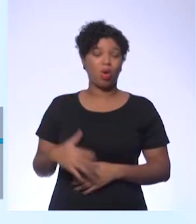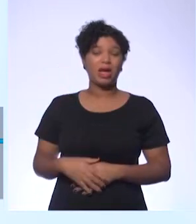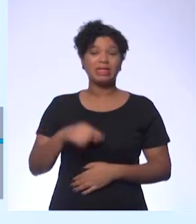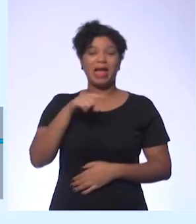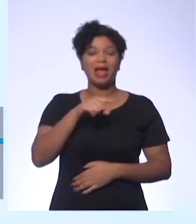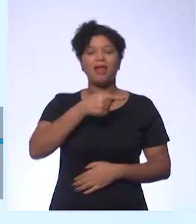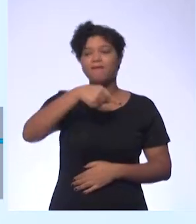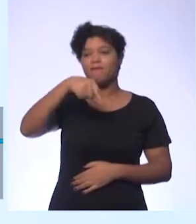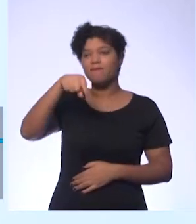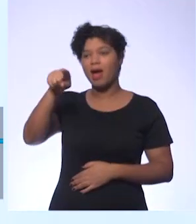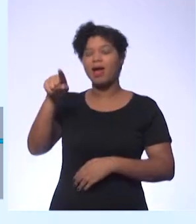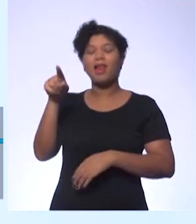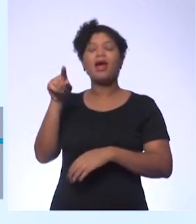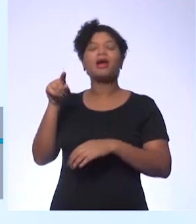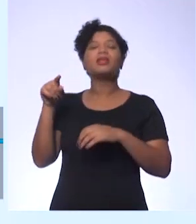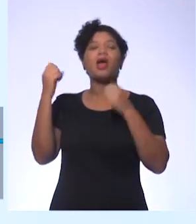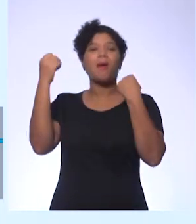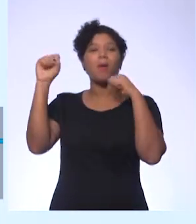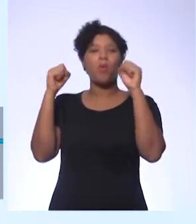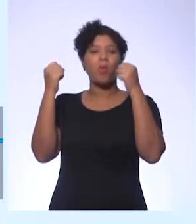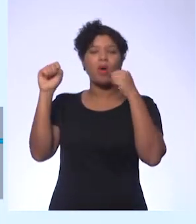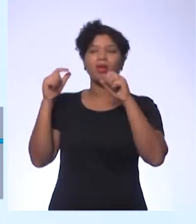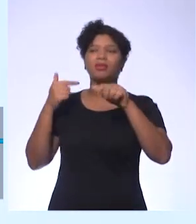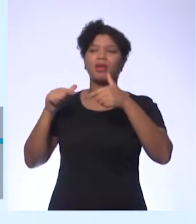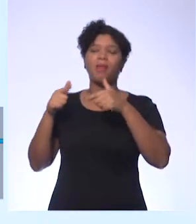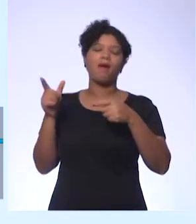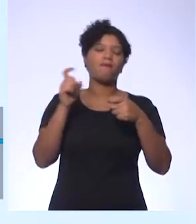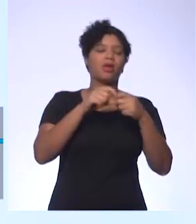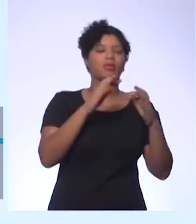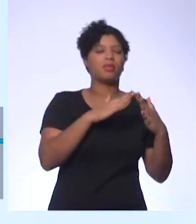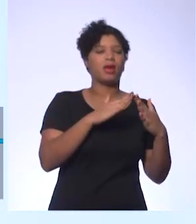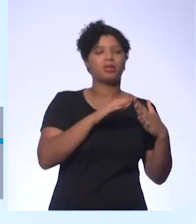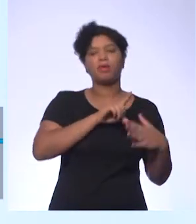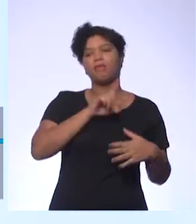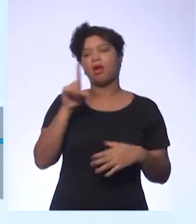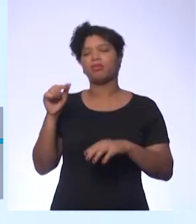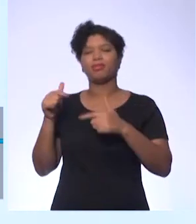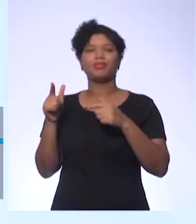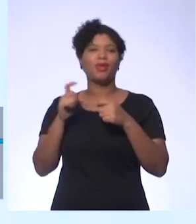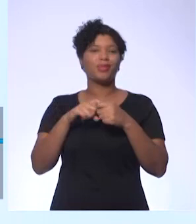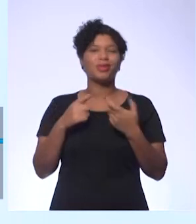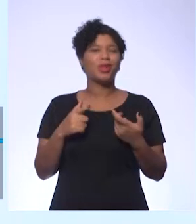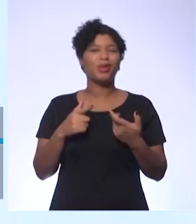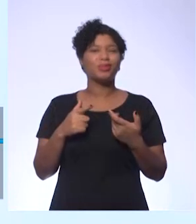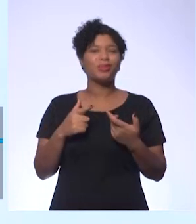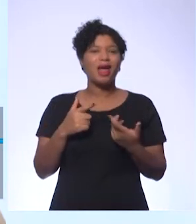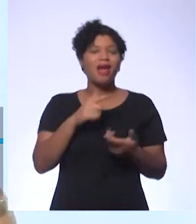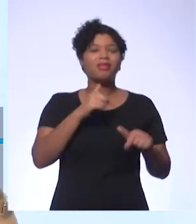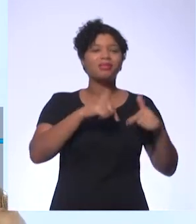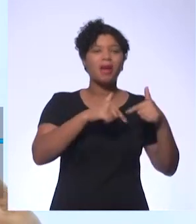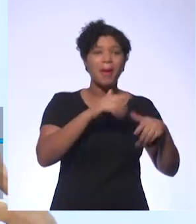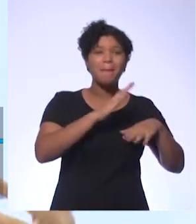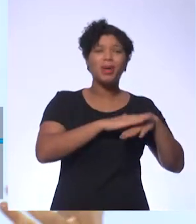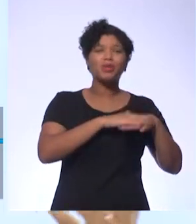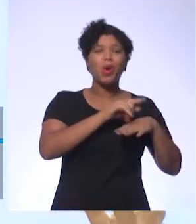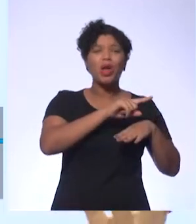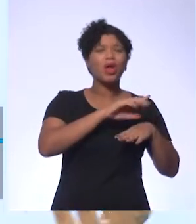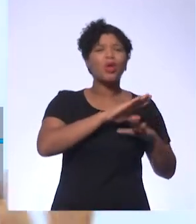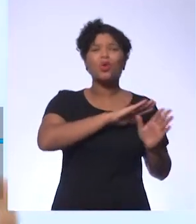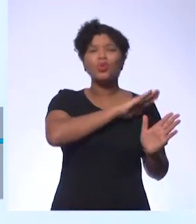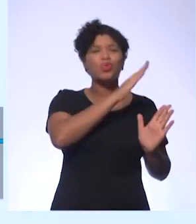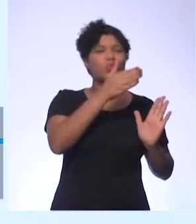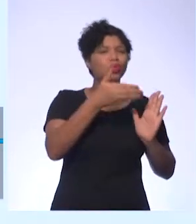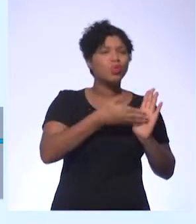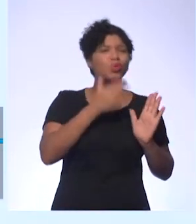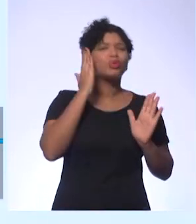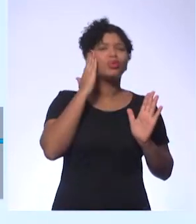pouco mais com o que será uma fábrica. Então, nós teremos aí a substituição do trabalho humano, aquele trabalho que era artesanal, onde ele fazia todo